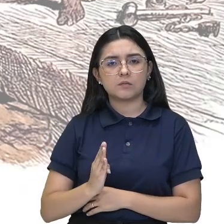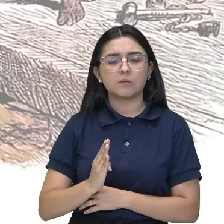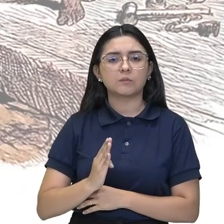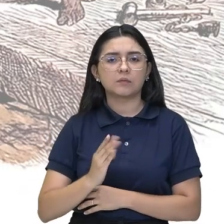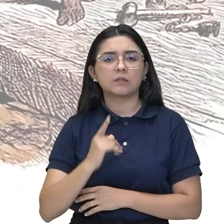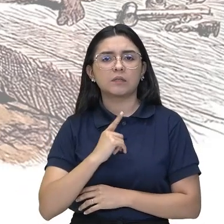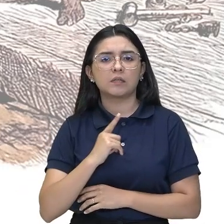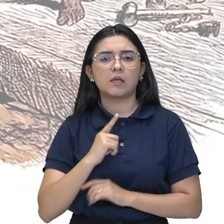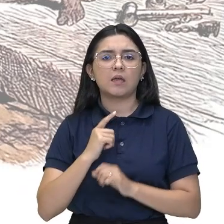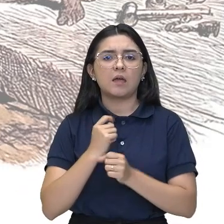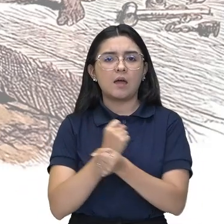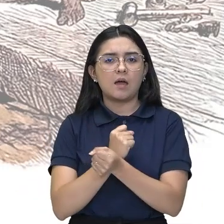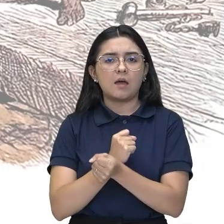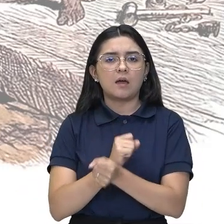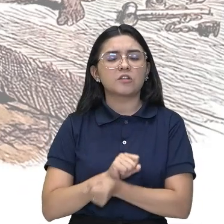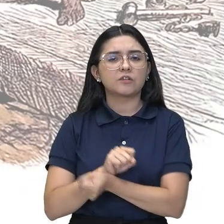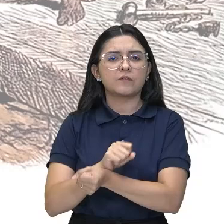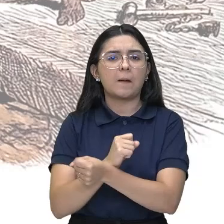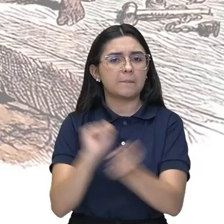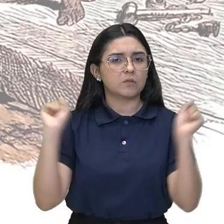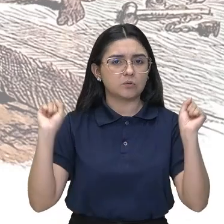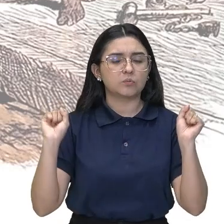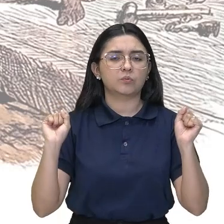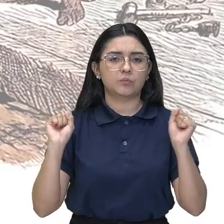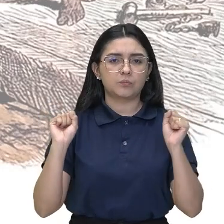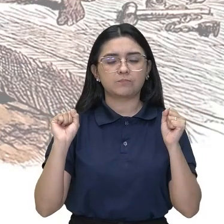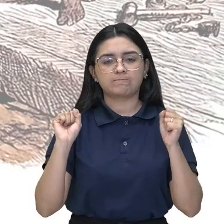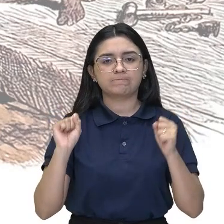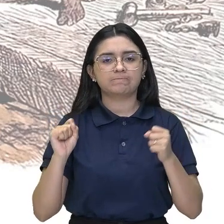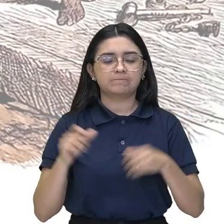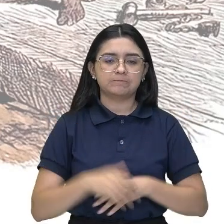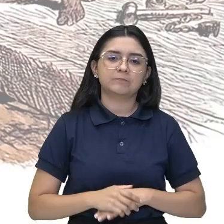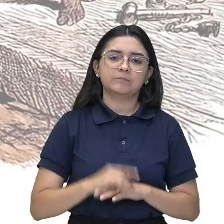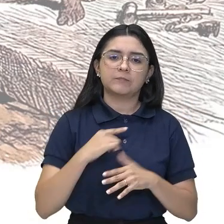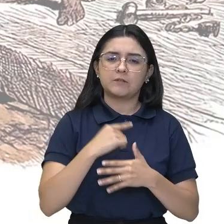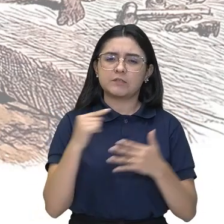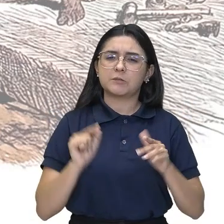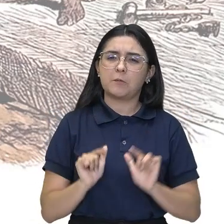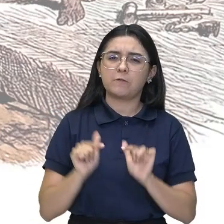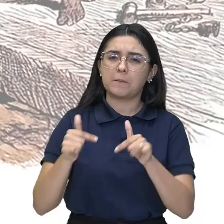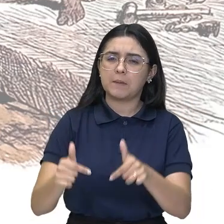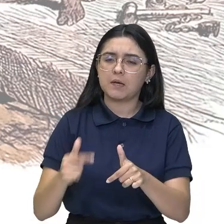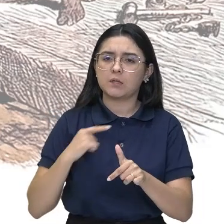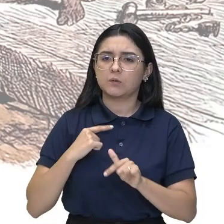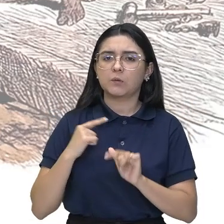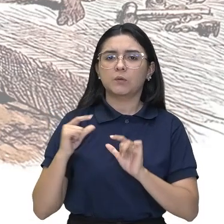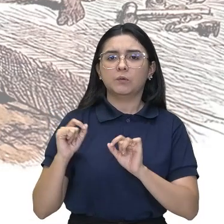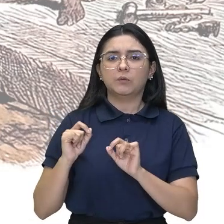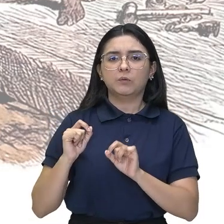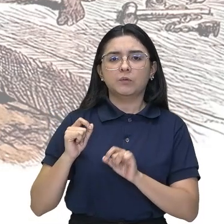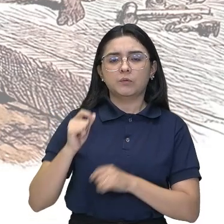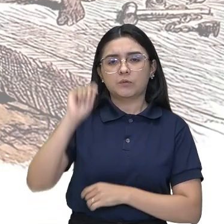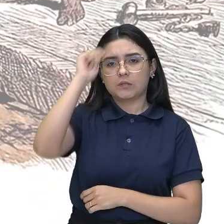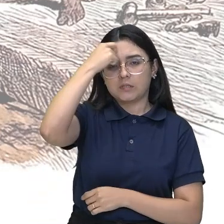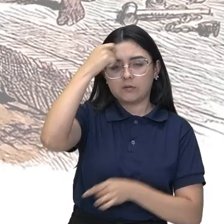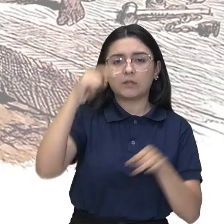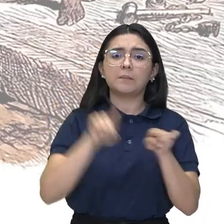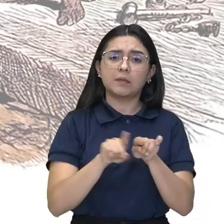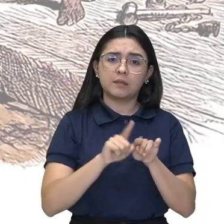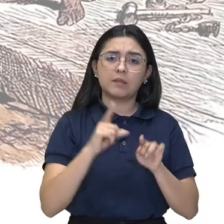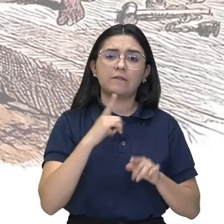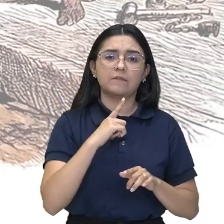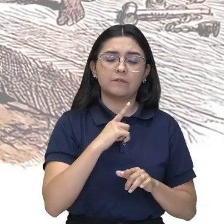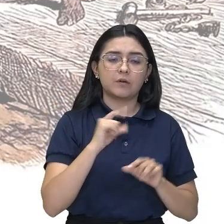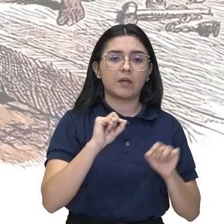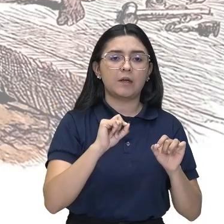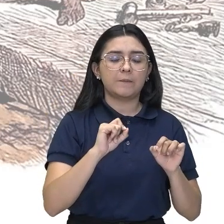a sua abolição. Além de todo esse movimento aí dos negros, nós vamos ter um contexto histórico que vai permitir, né,